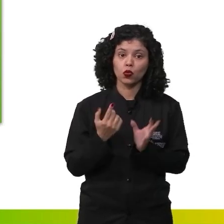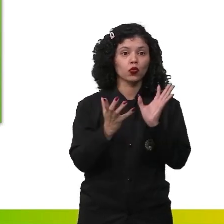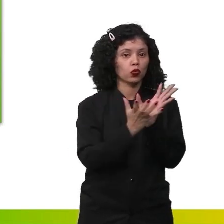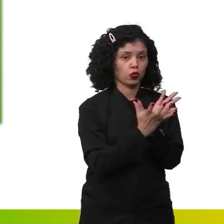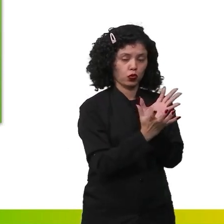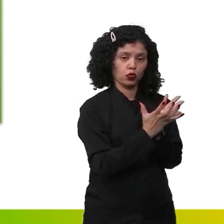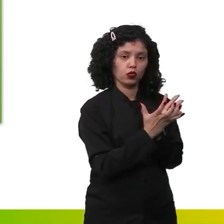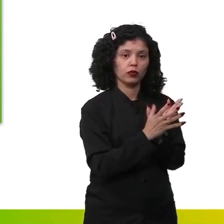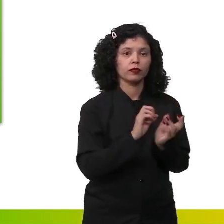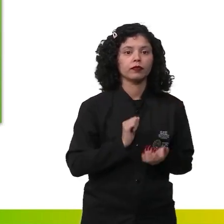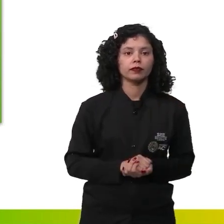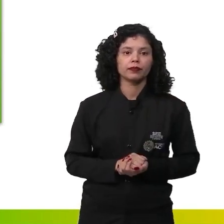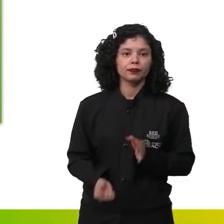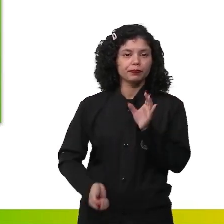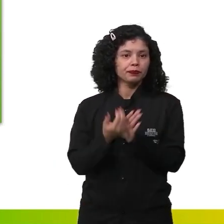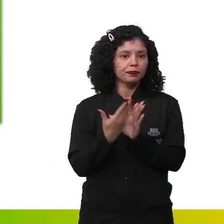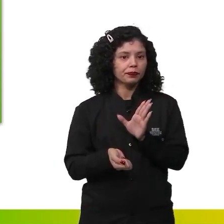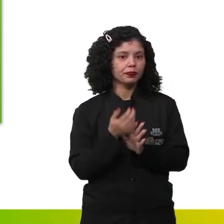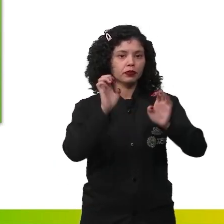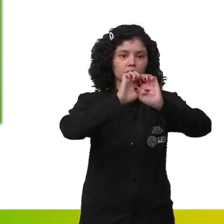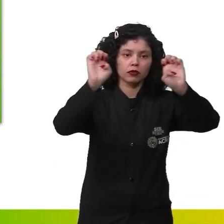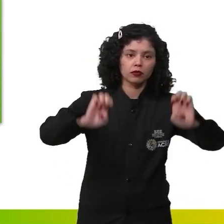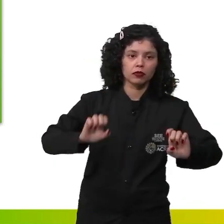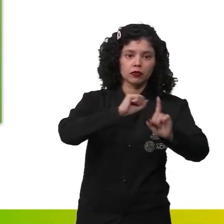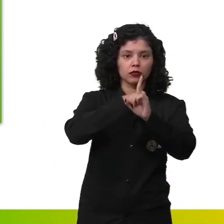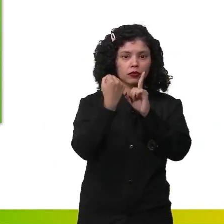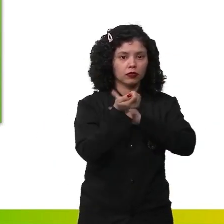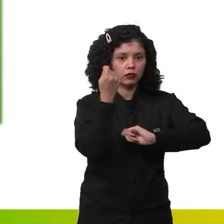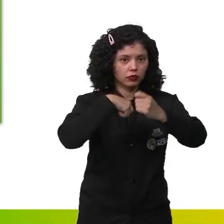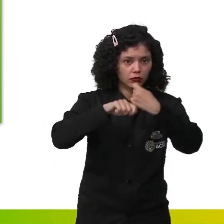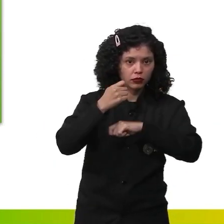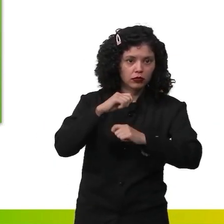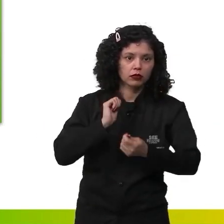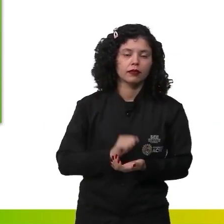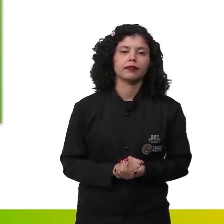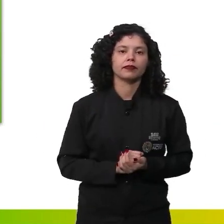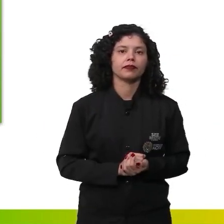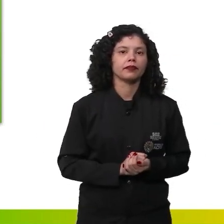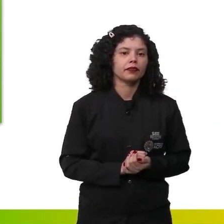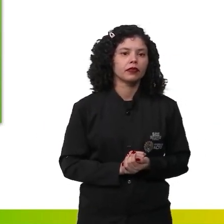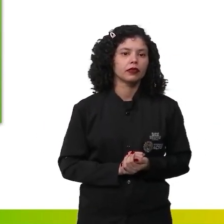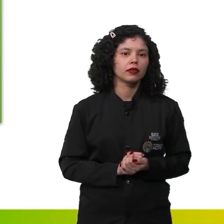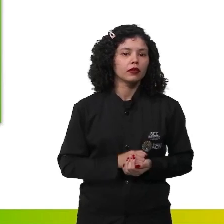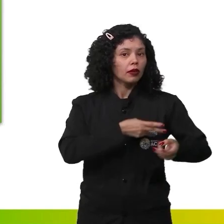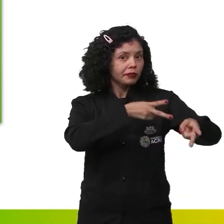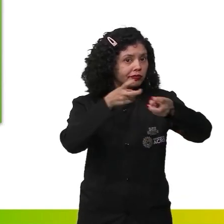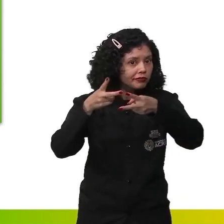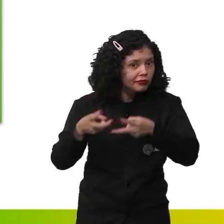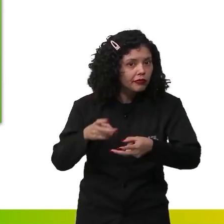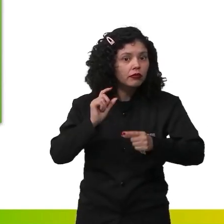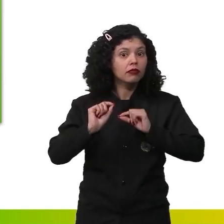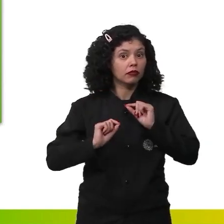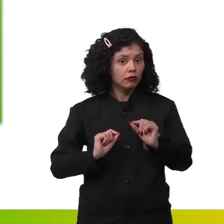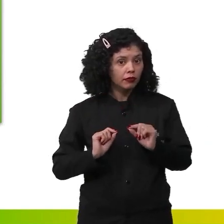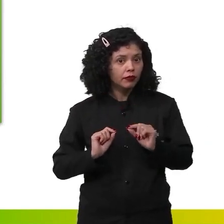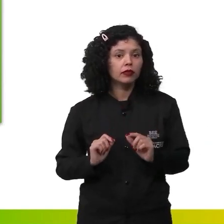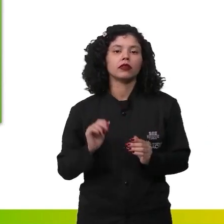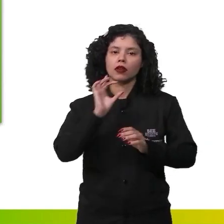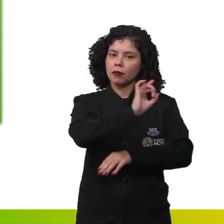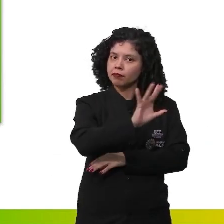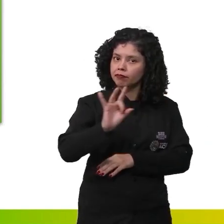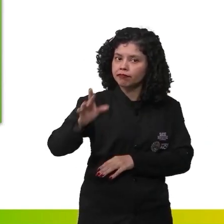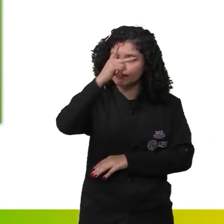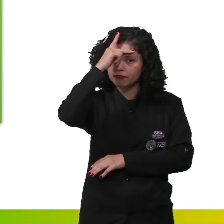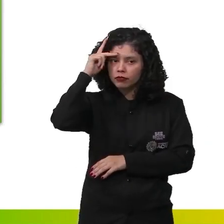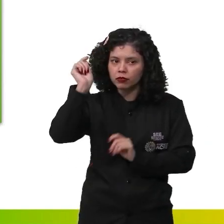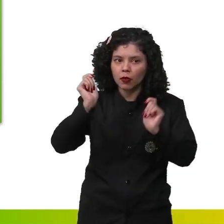individuais ou coletivas produtivas nas estruturas socioeconômicas. Nessa perspectiva, cada